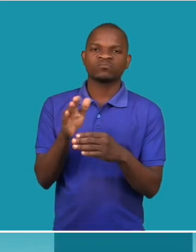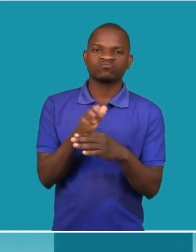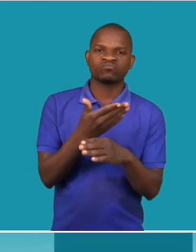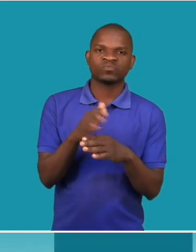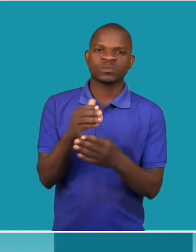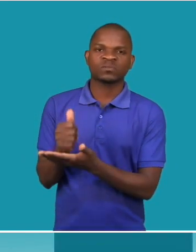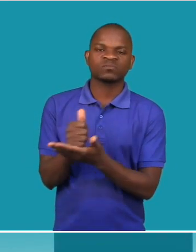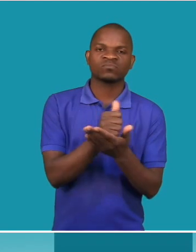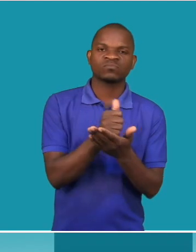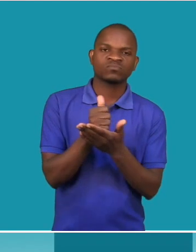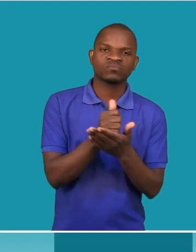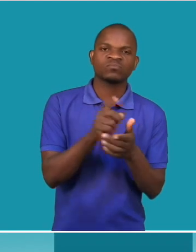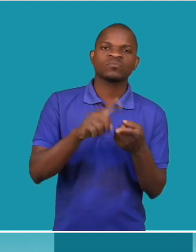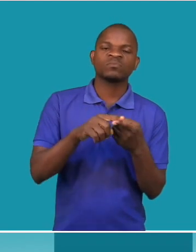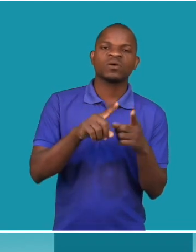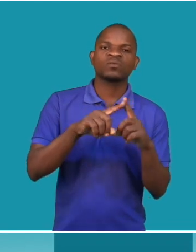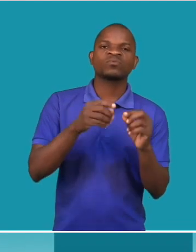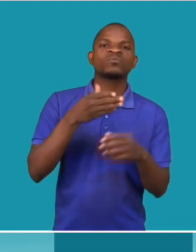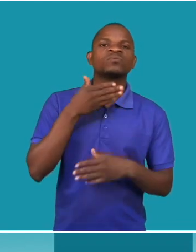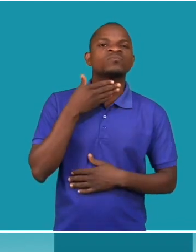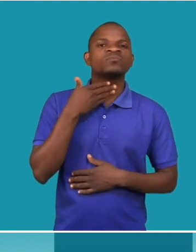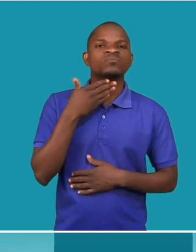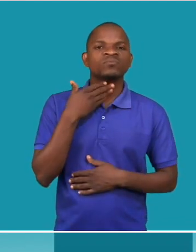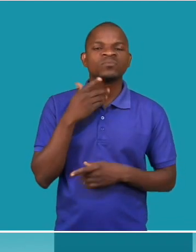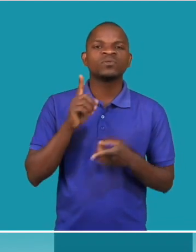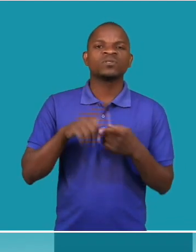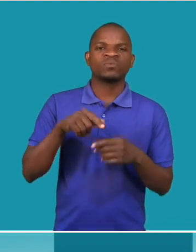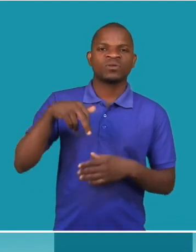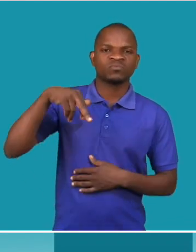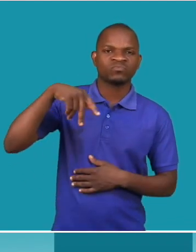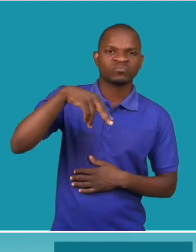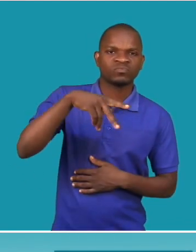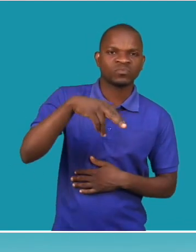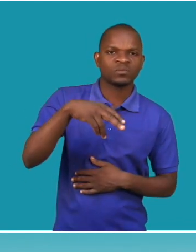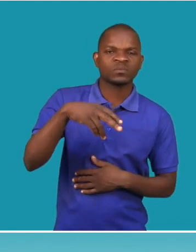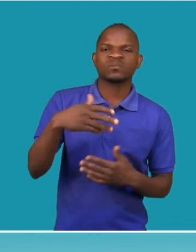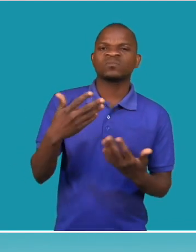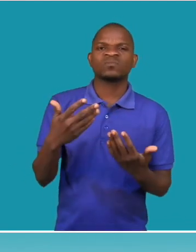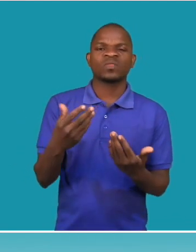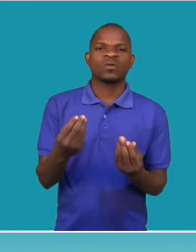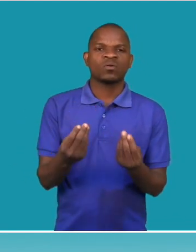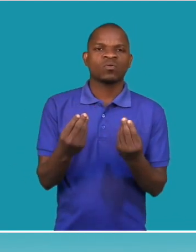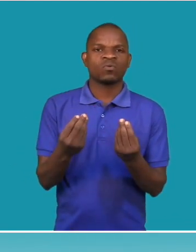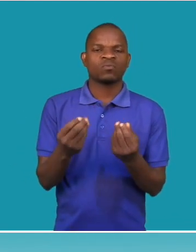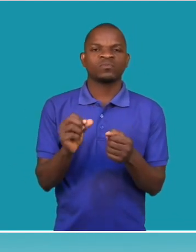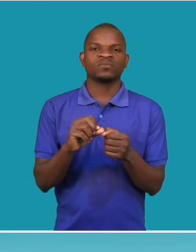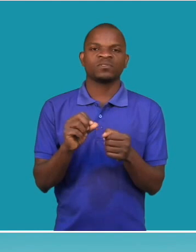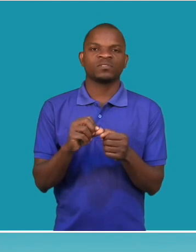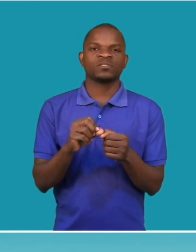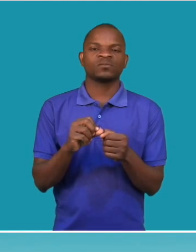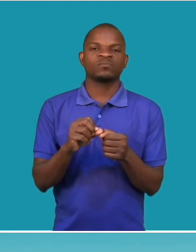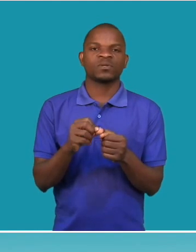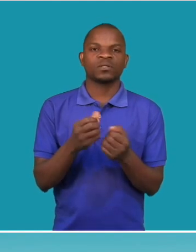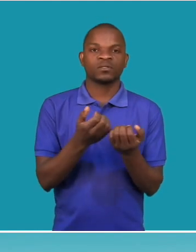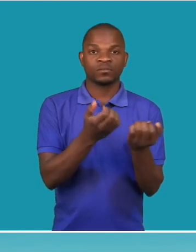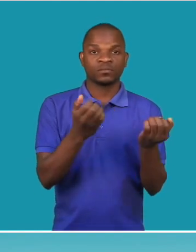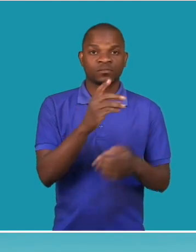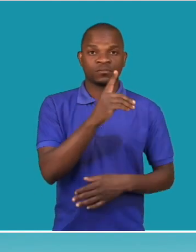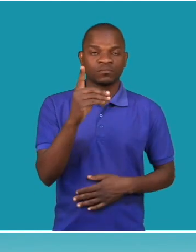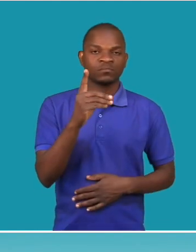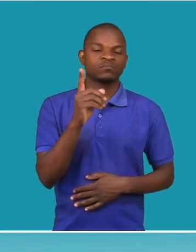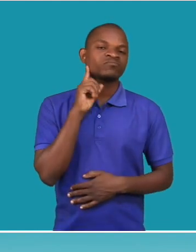terapia, na fala, no psicomotor, enfim, tem esse tipo de atividades também para